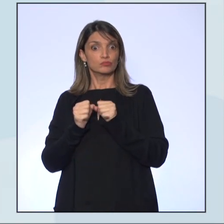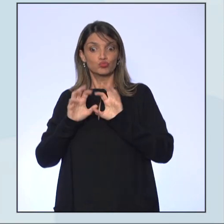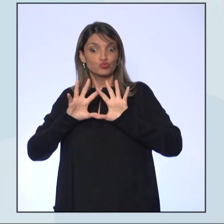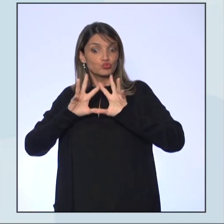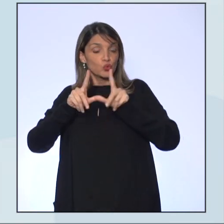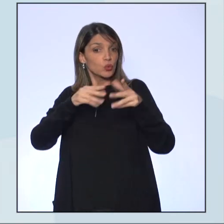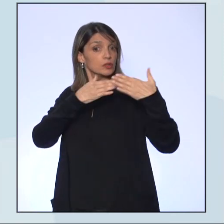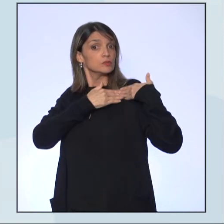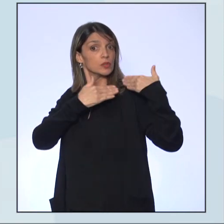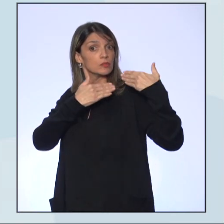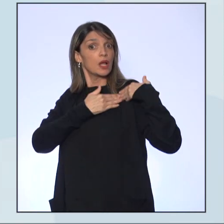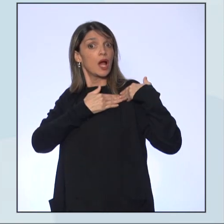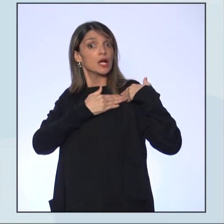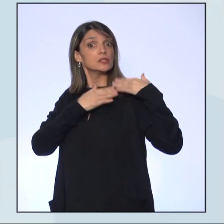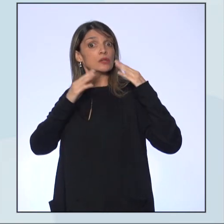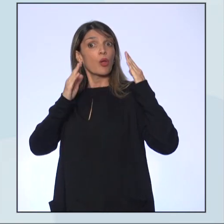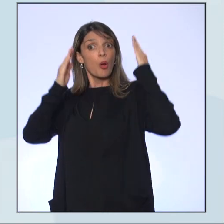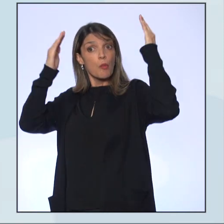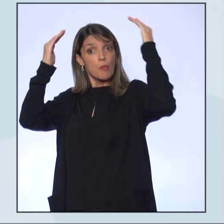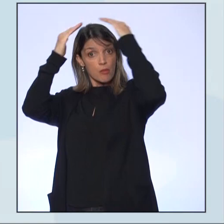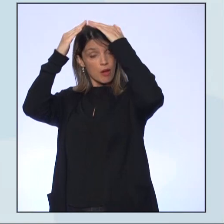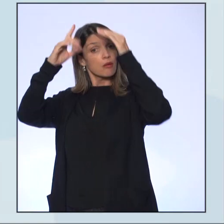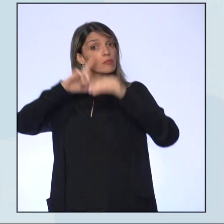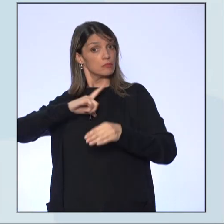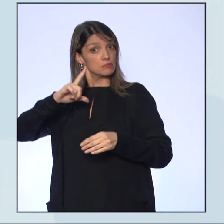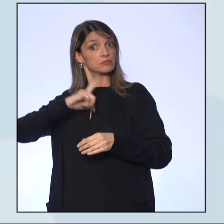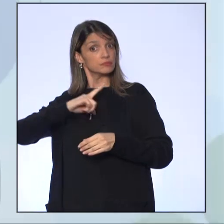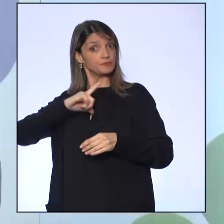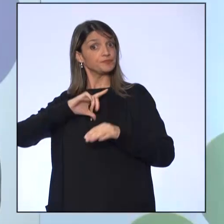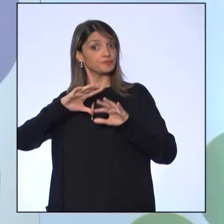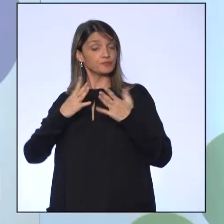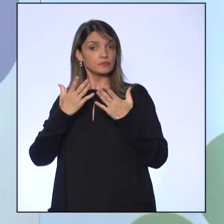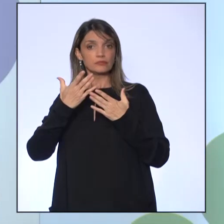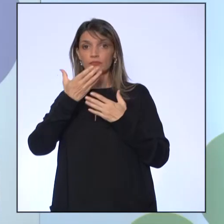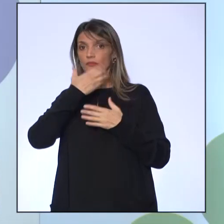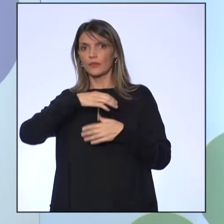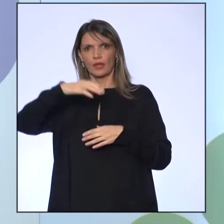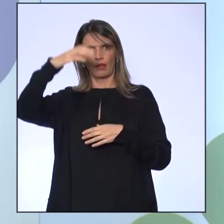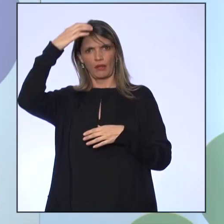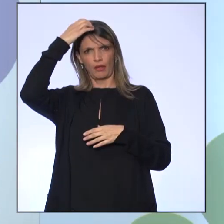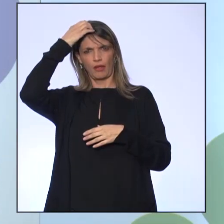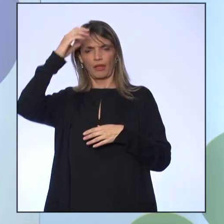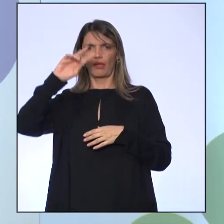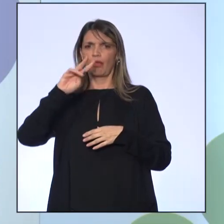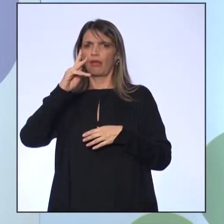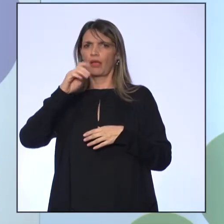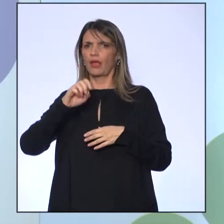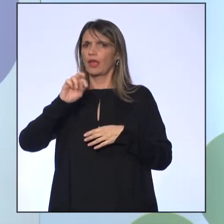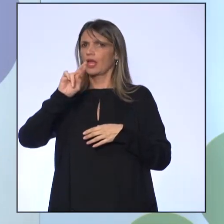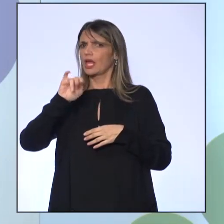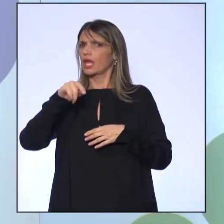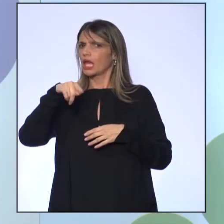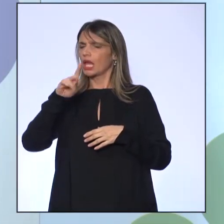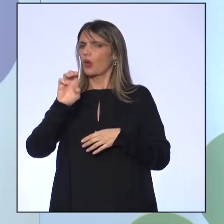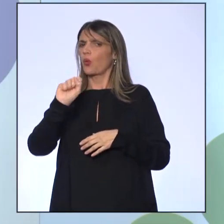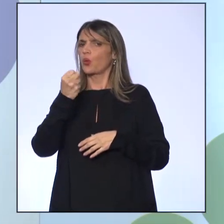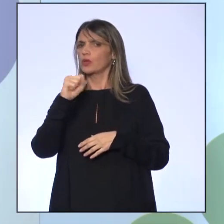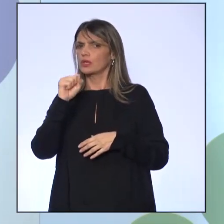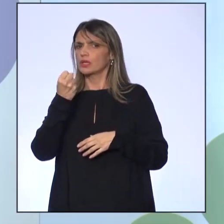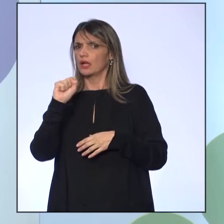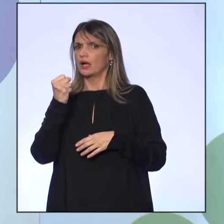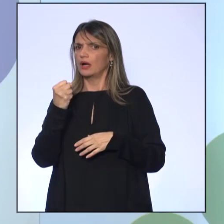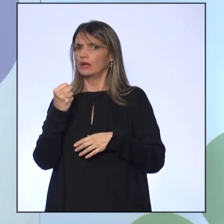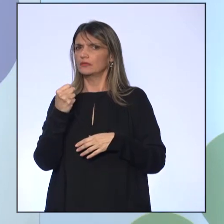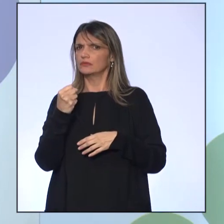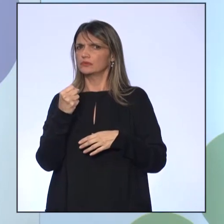e privilégios que um papa teria. Então, olha só, o Henrique VIII, ele é rei da Inglaterra e chefe da igreja anglicana. O